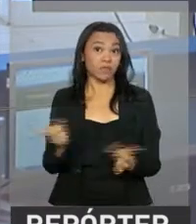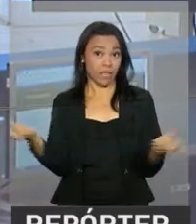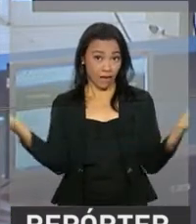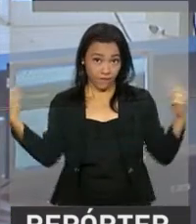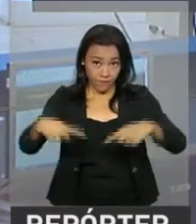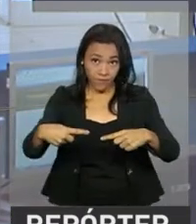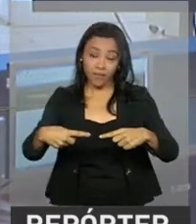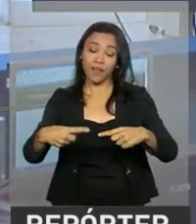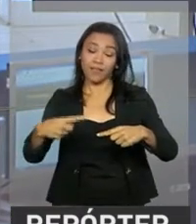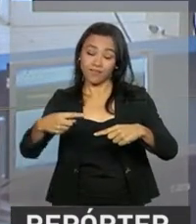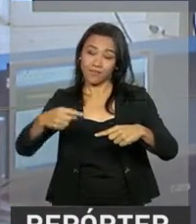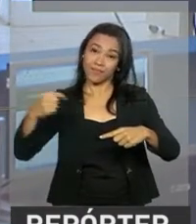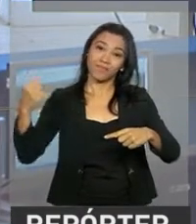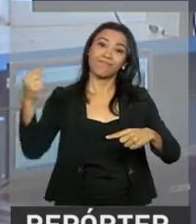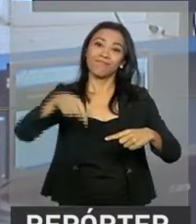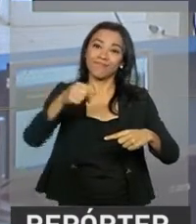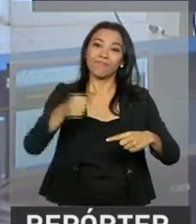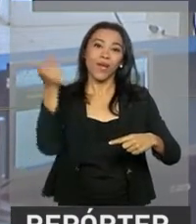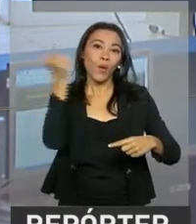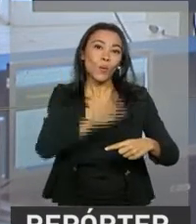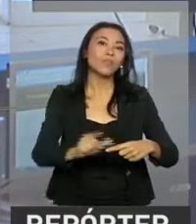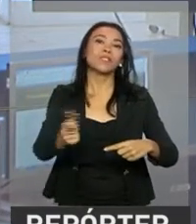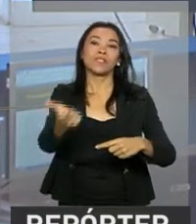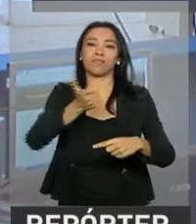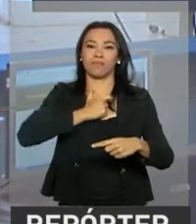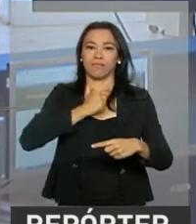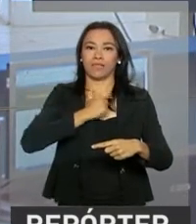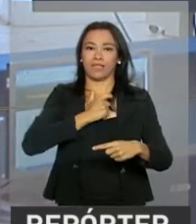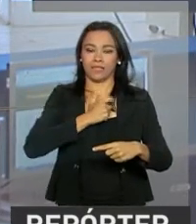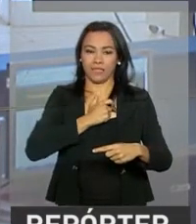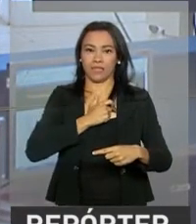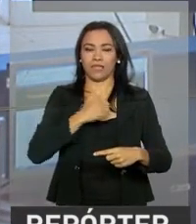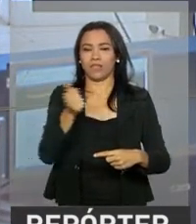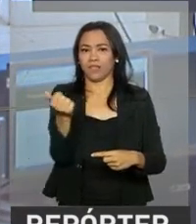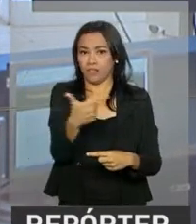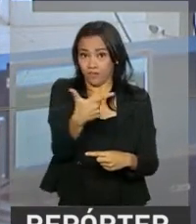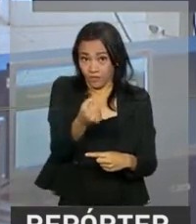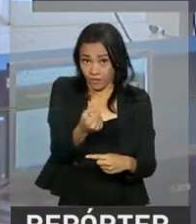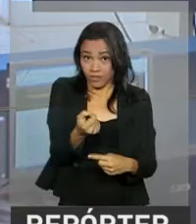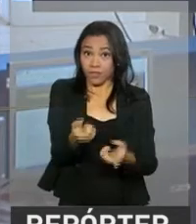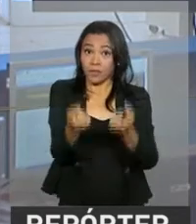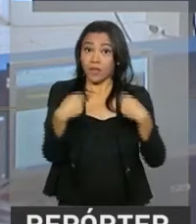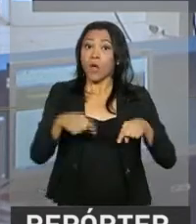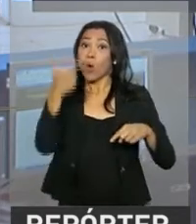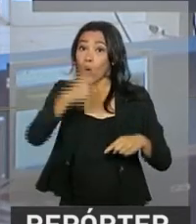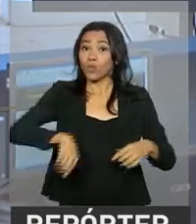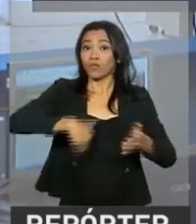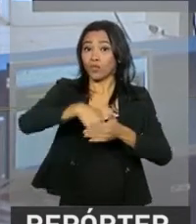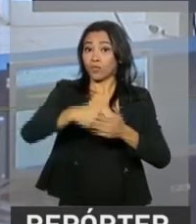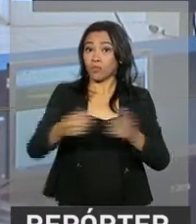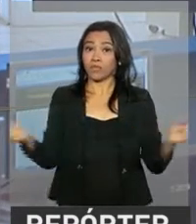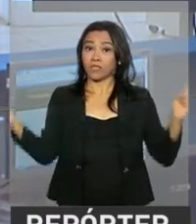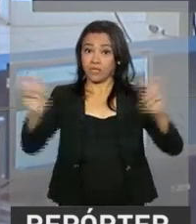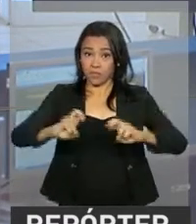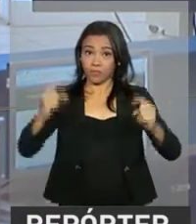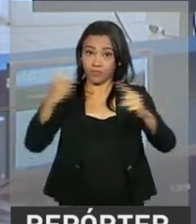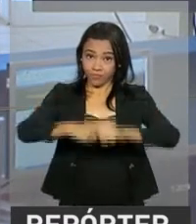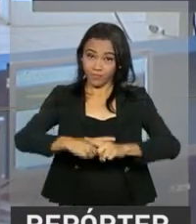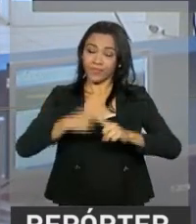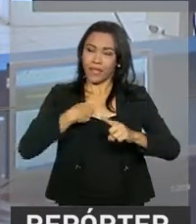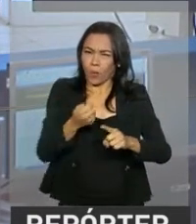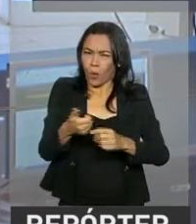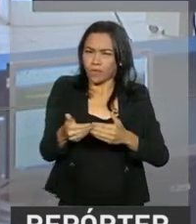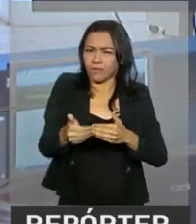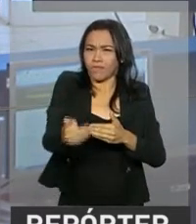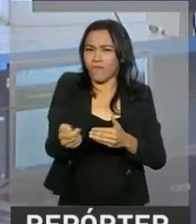final em busca de sua vigésima medalha paralímpica e os meninos do futebol de cinco estão a uma vitória do histórico